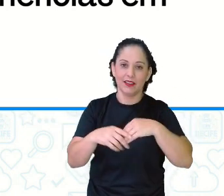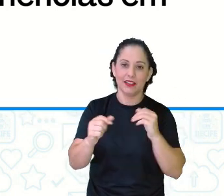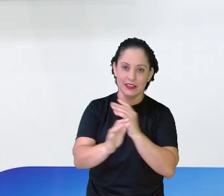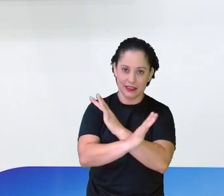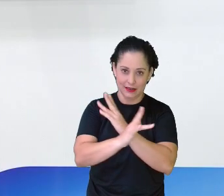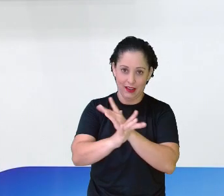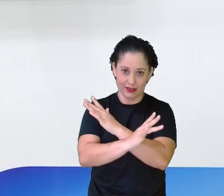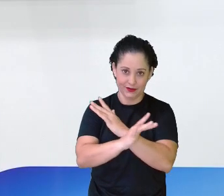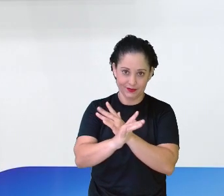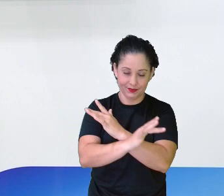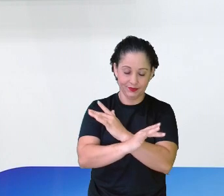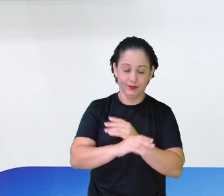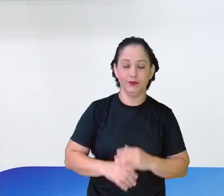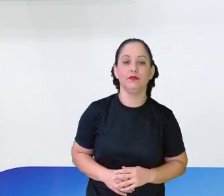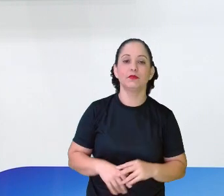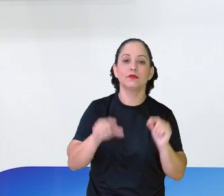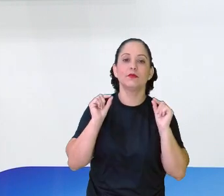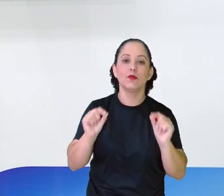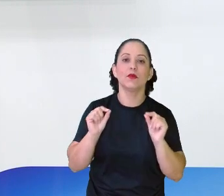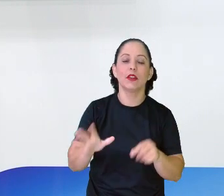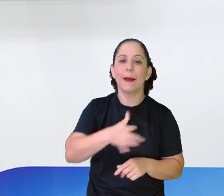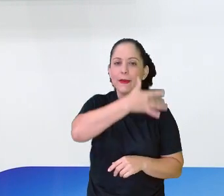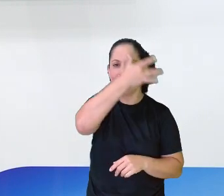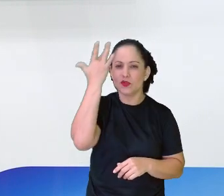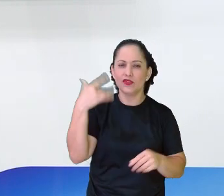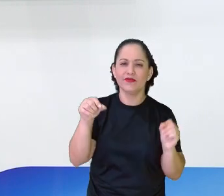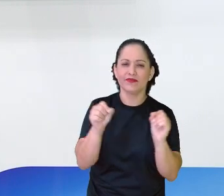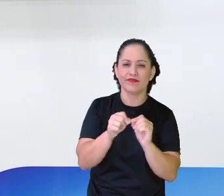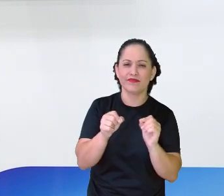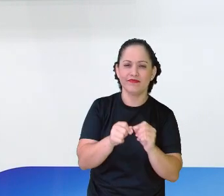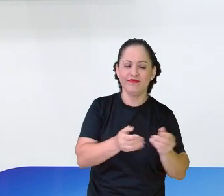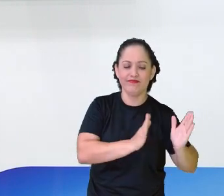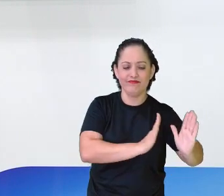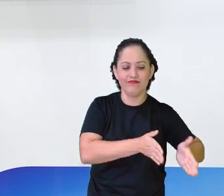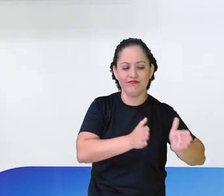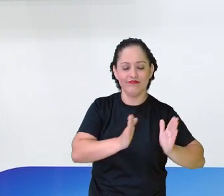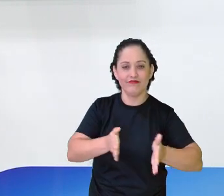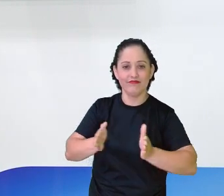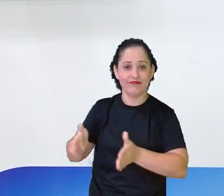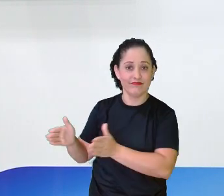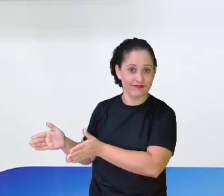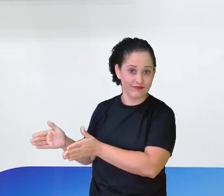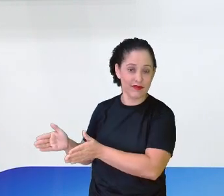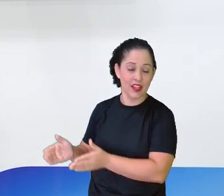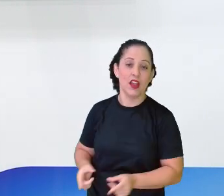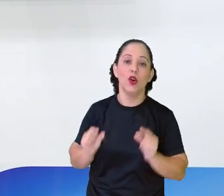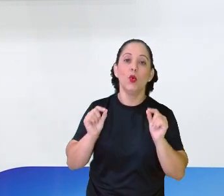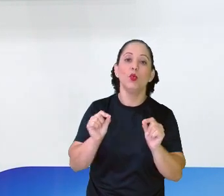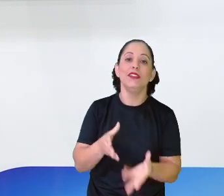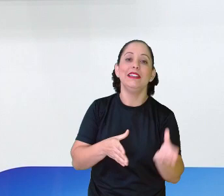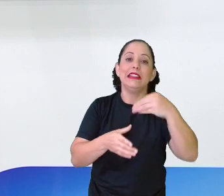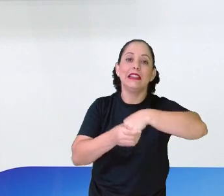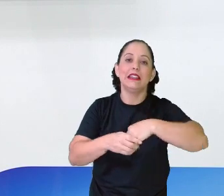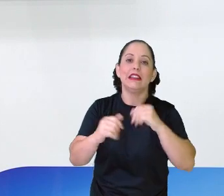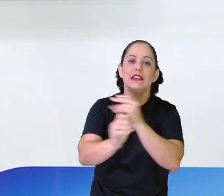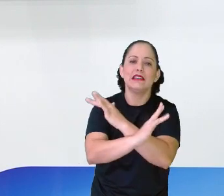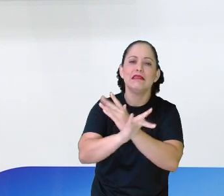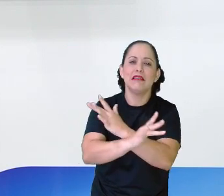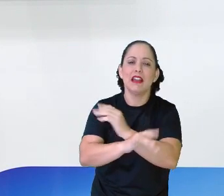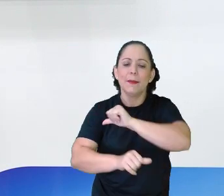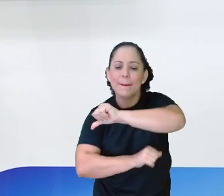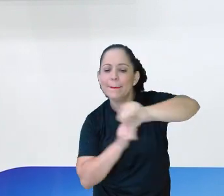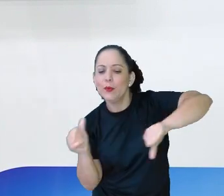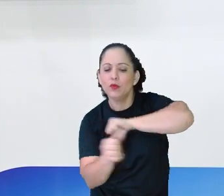Então, o que essas pessoas fazem nesse processo, o que as pessoas fazem na nossa cidade que modifica ela? Por que